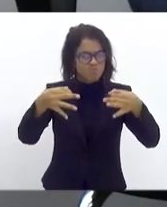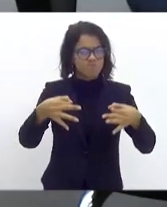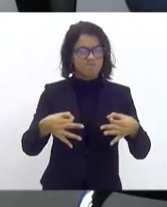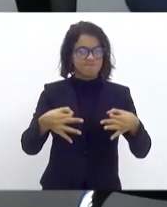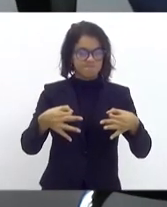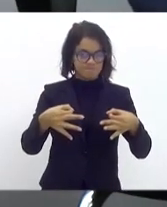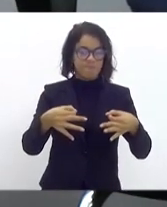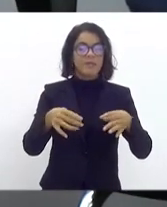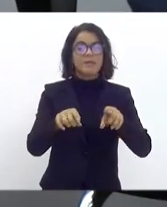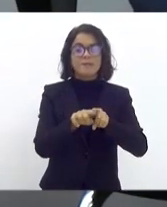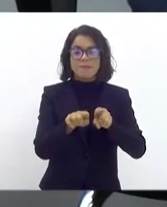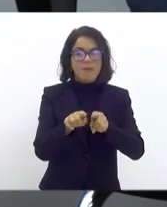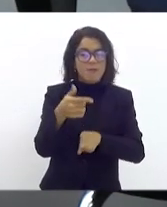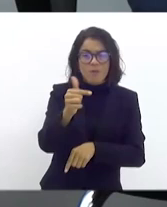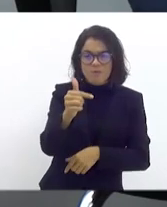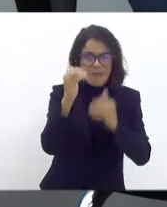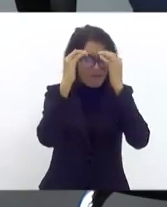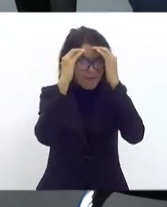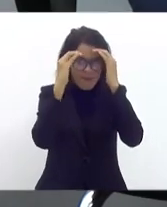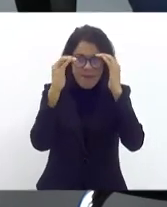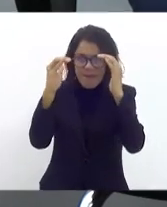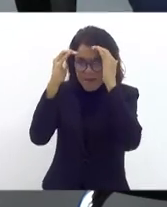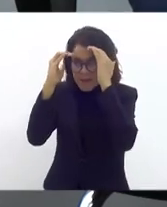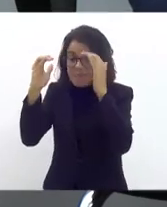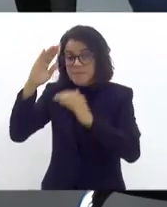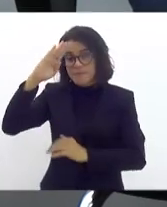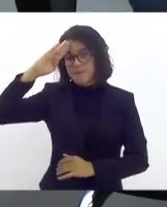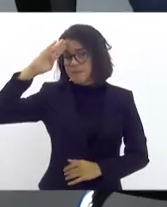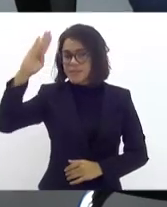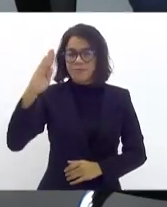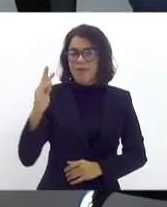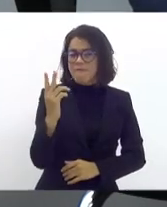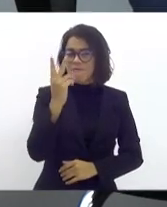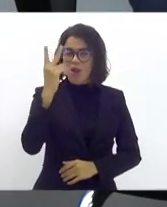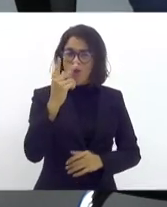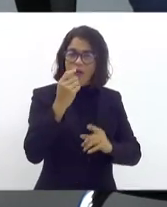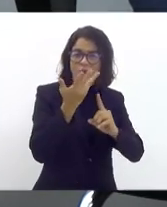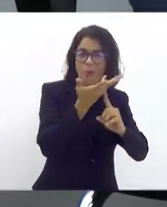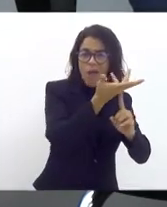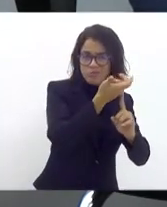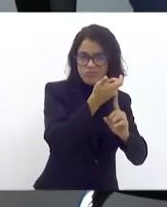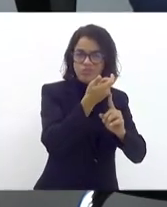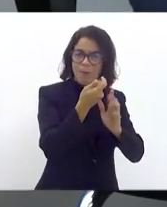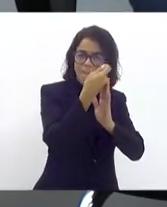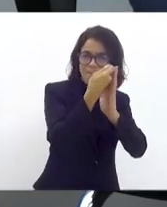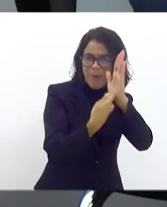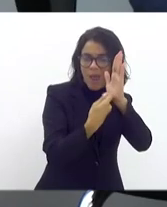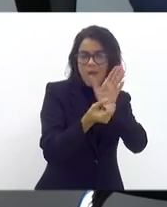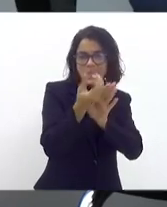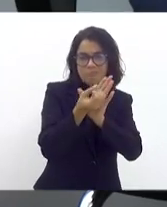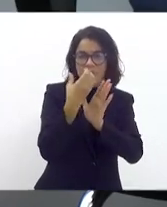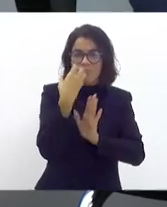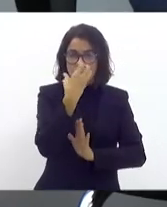que não há o respeito, principalmente ao valor autoral, como também há uma